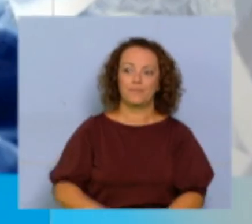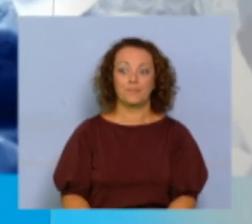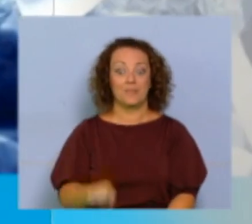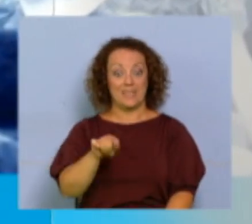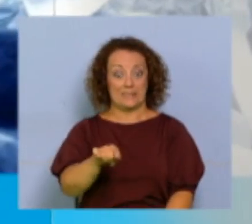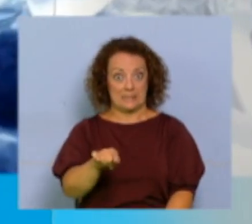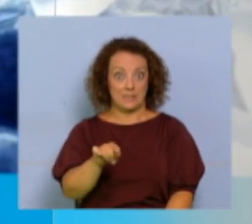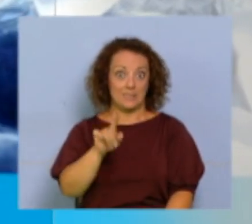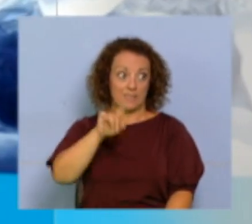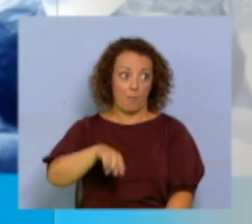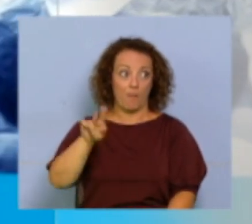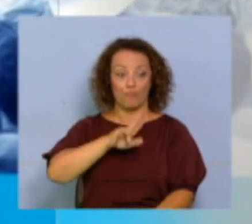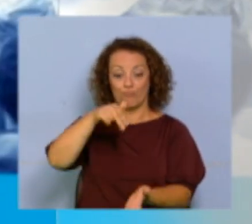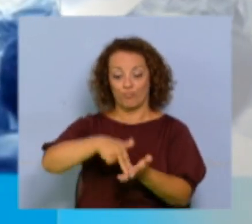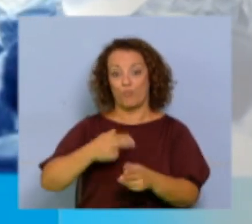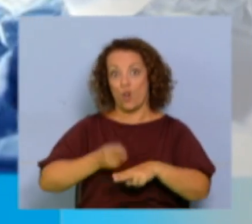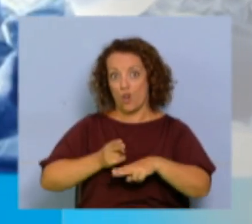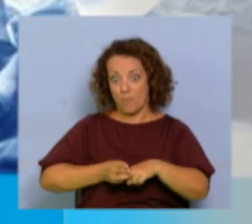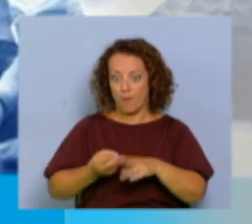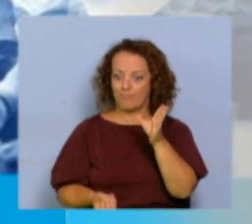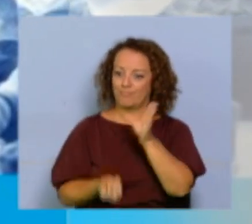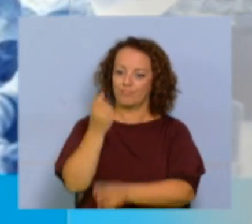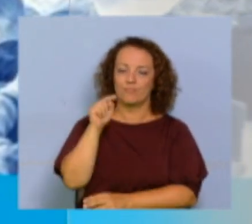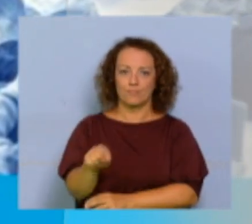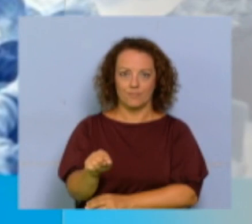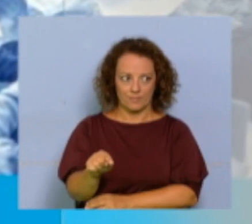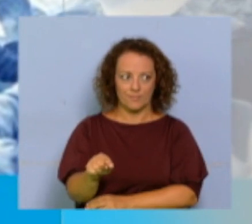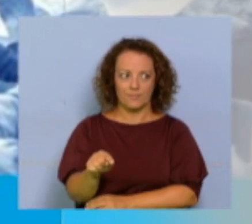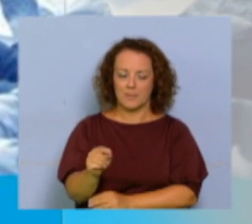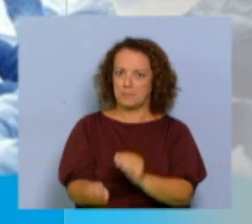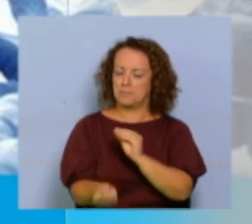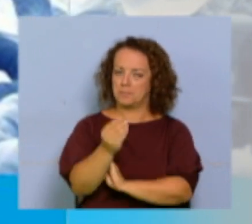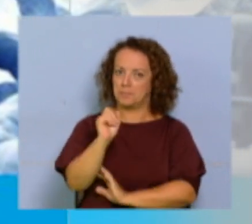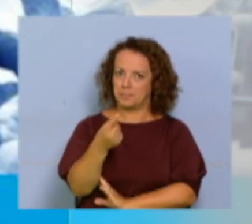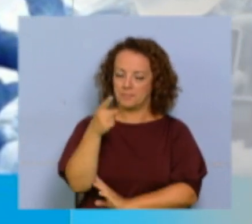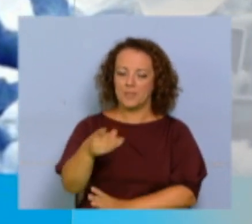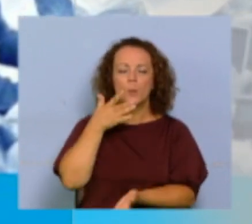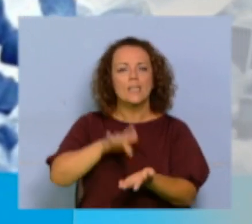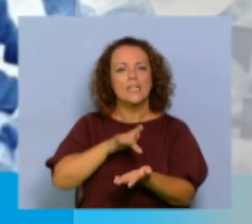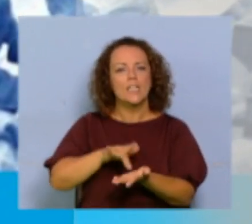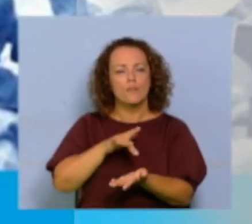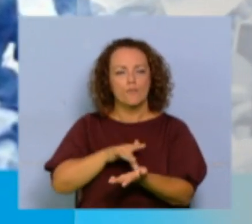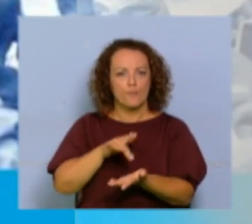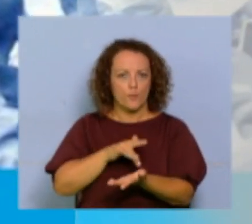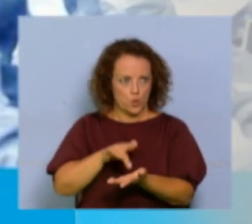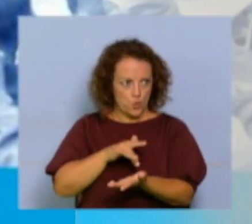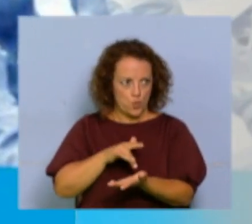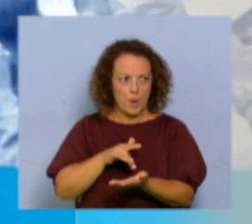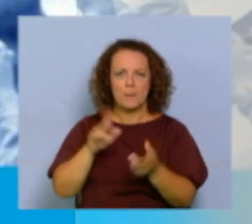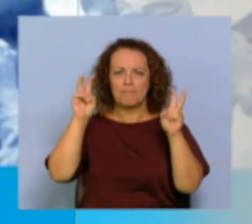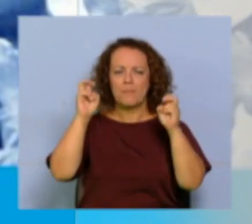desta passagem por Roma, nasce aqui algo muito original, um livro a 4